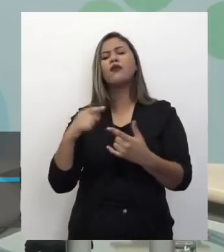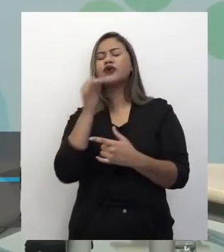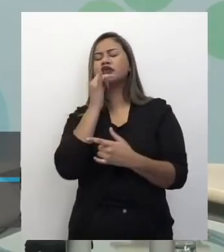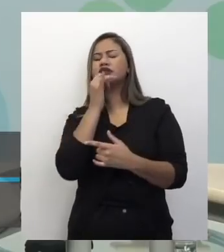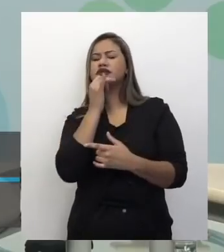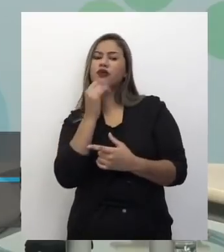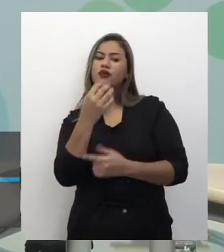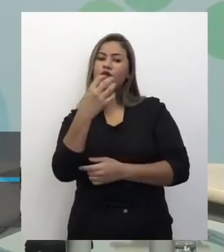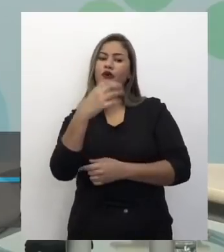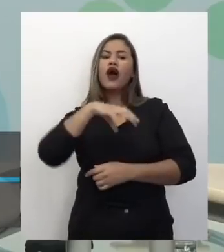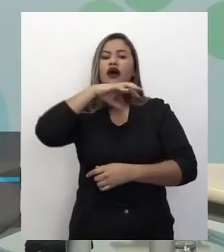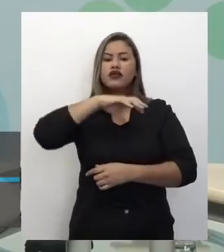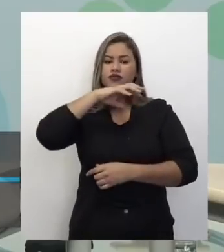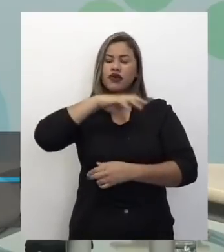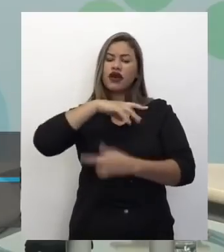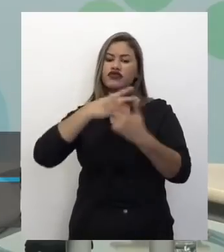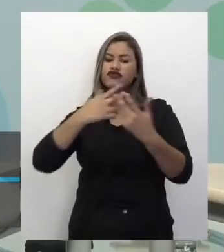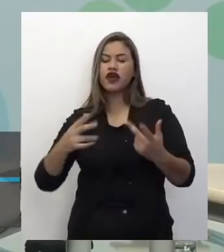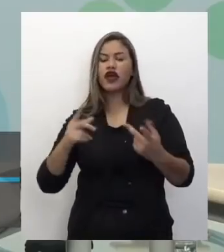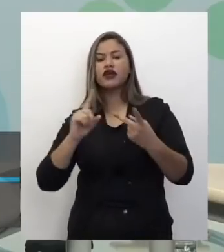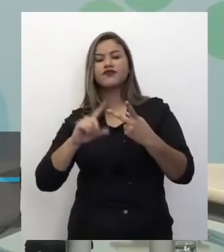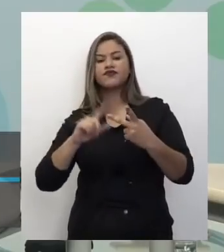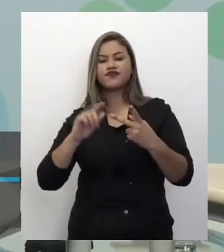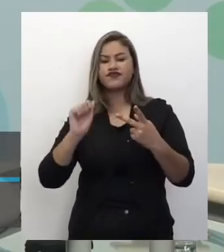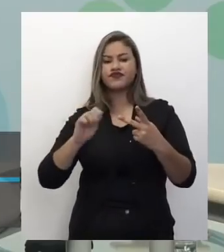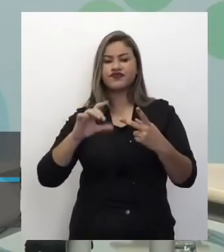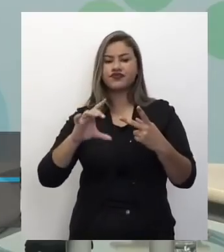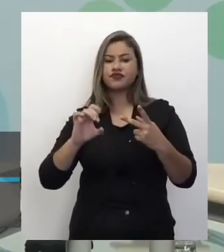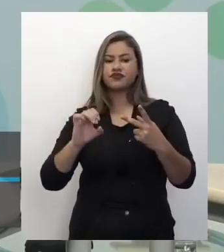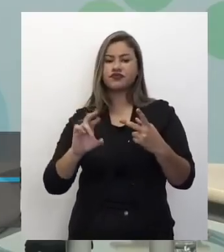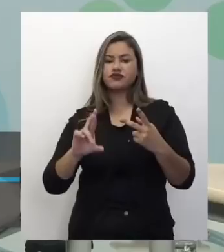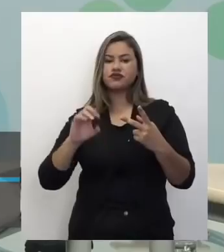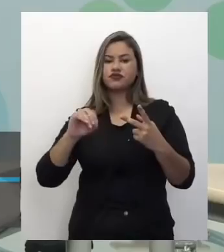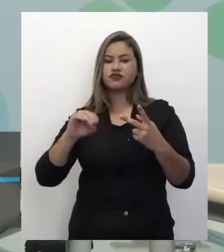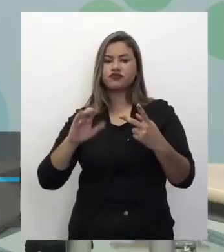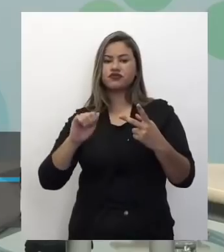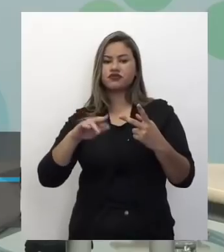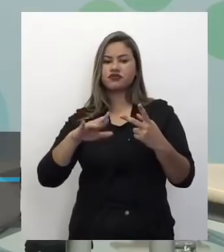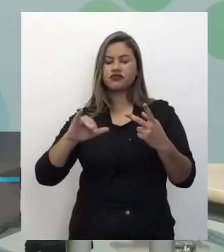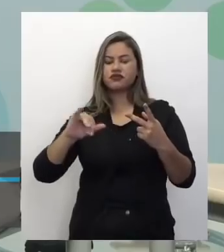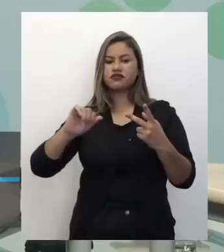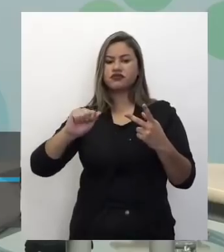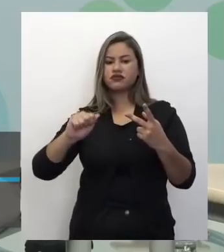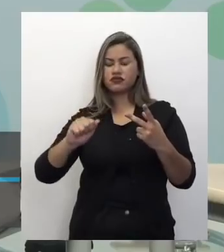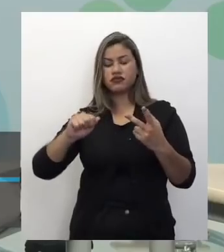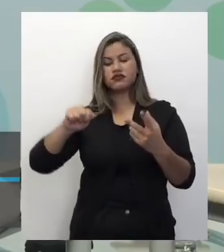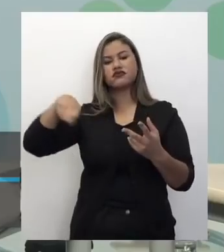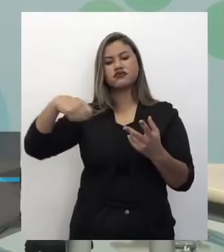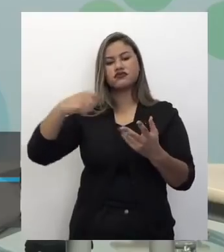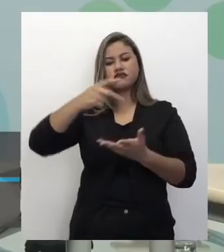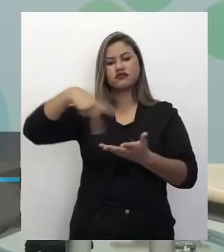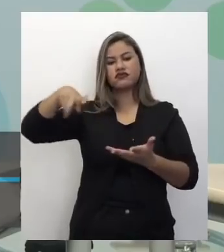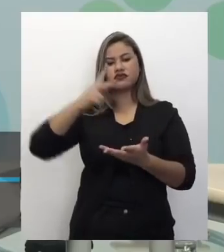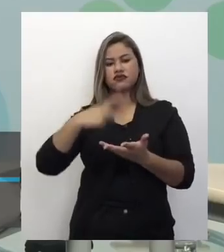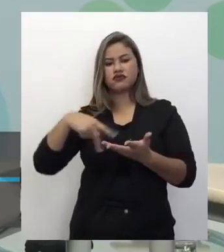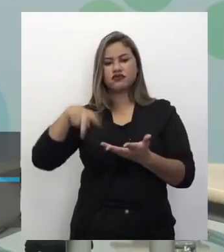né, onde existem acrobacias realizadas aí por nós, né, humanos, tá? Olha